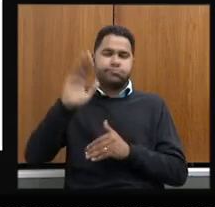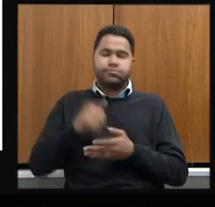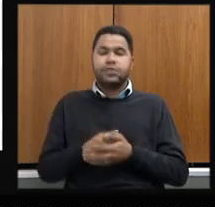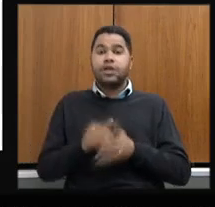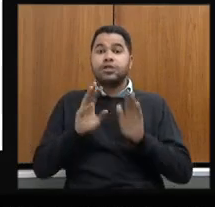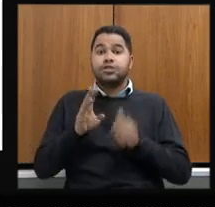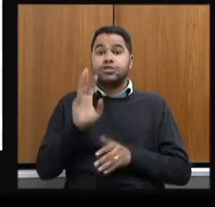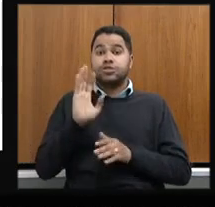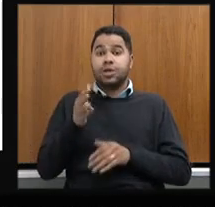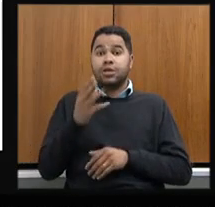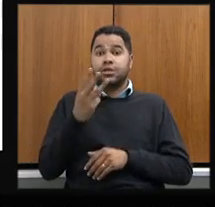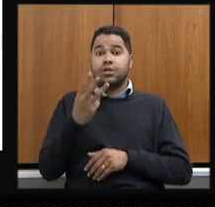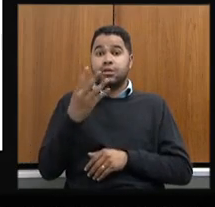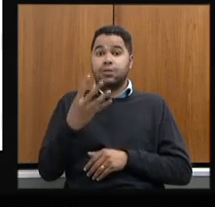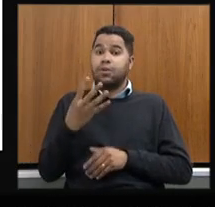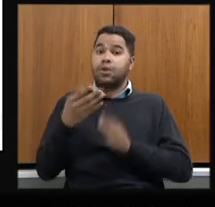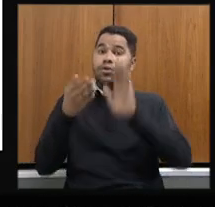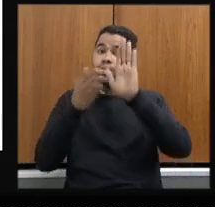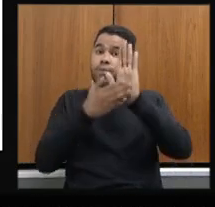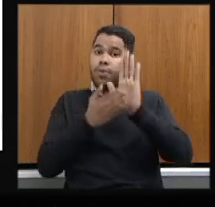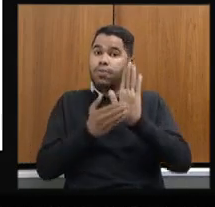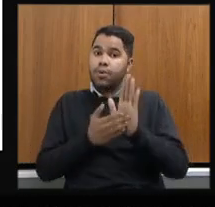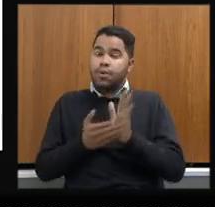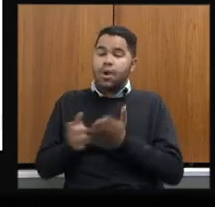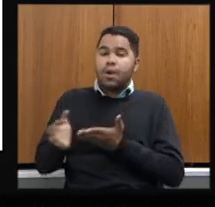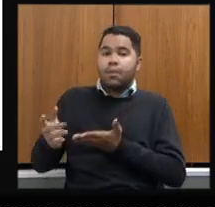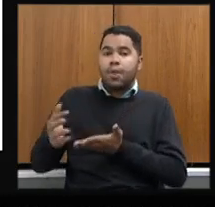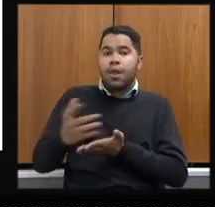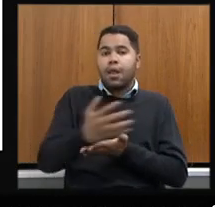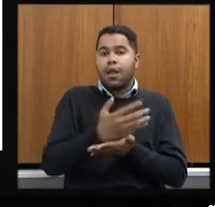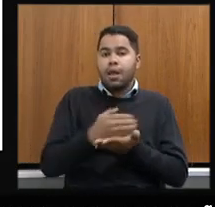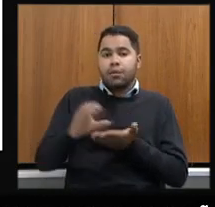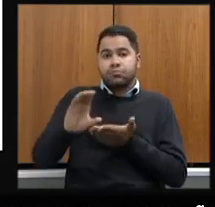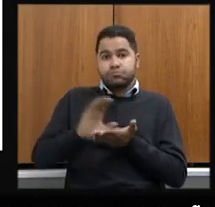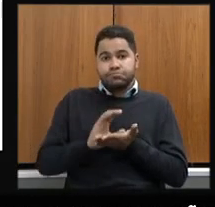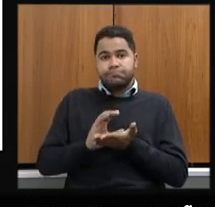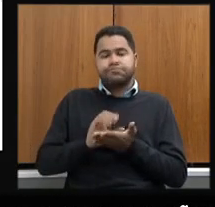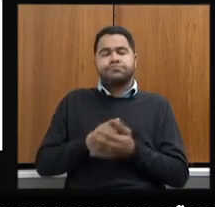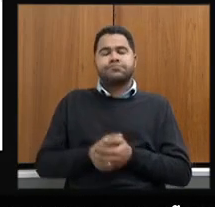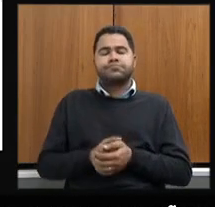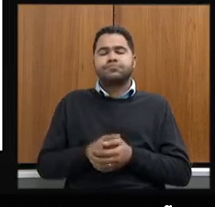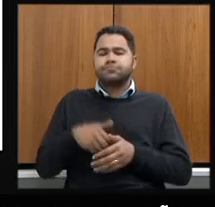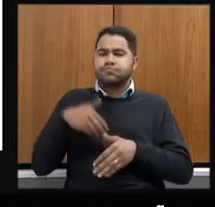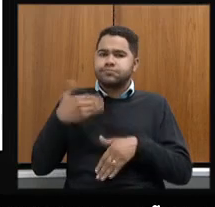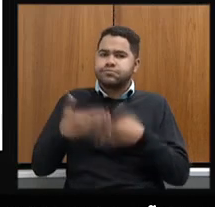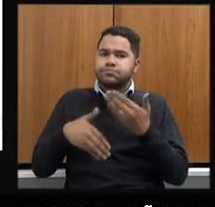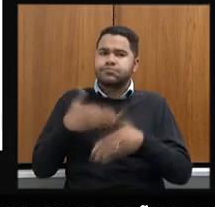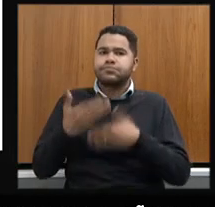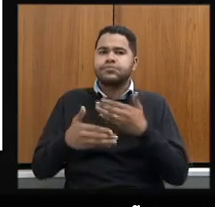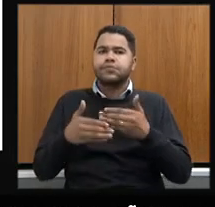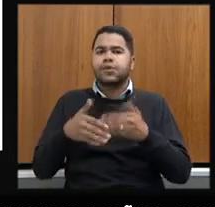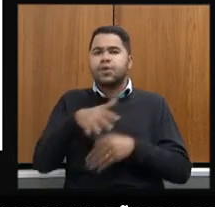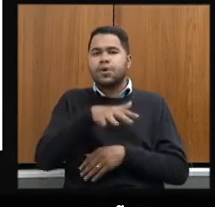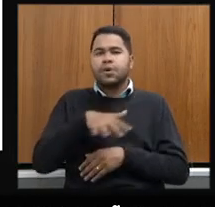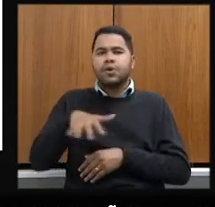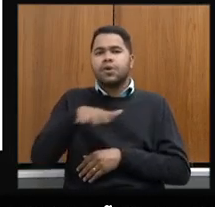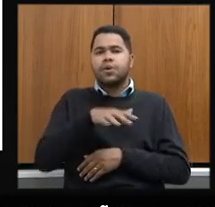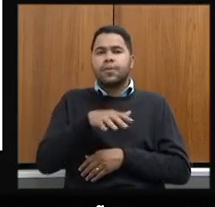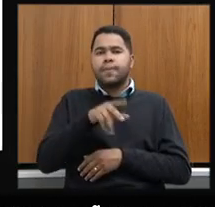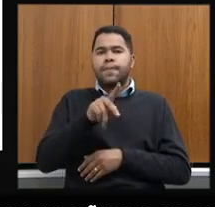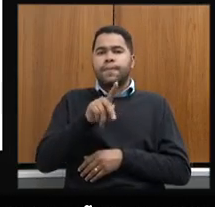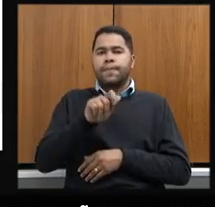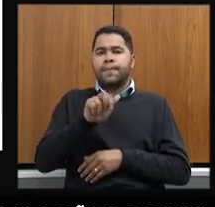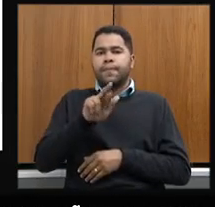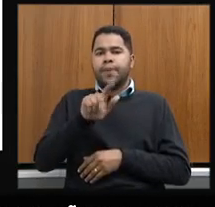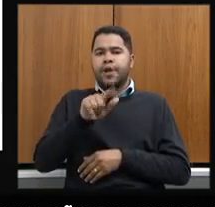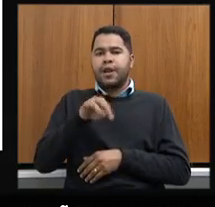34 propostas que a gente vai trabalhando para captar recursos é por meio do Estado o desenvolvimento do painel parlamentar que se a